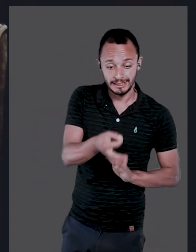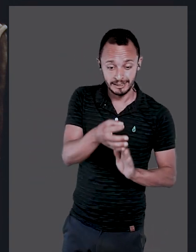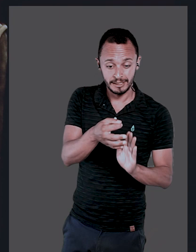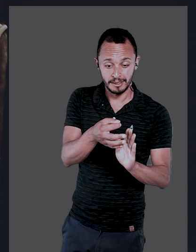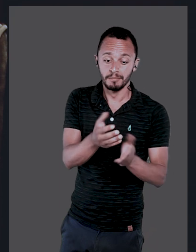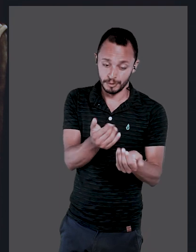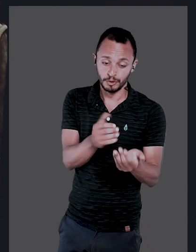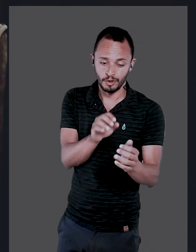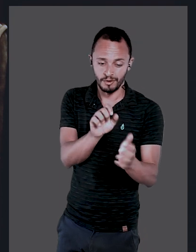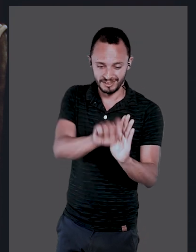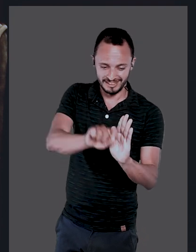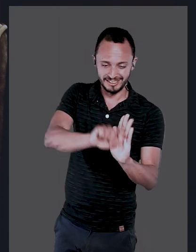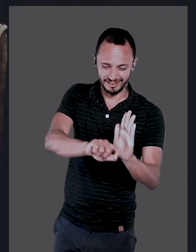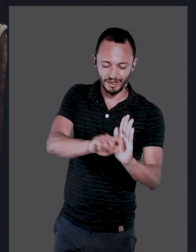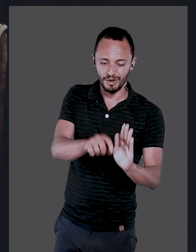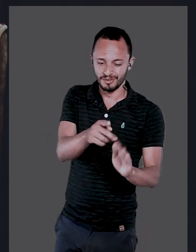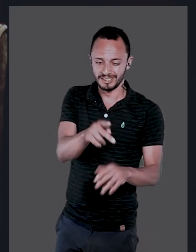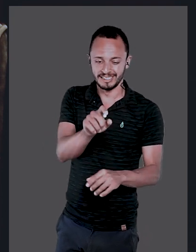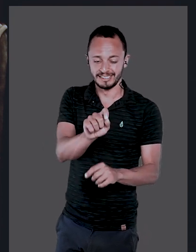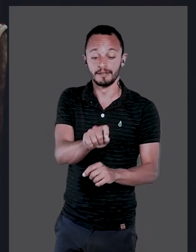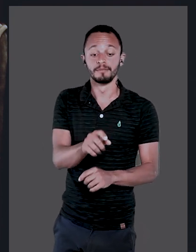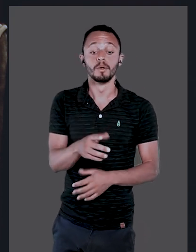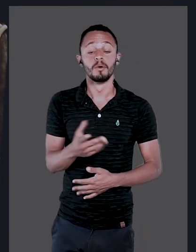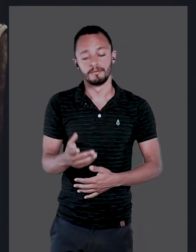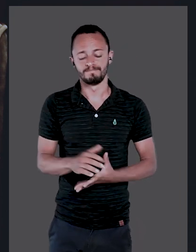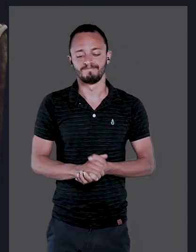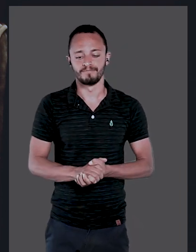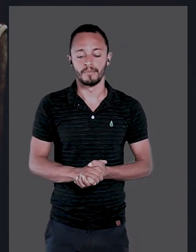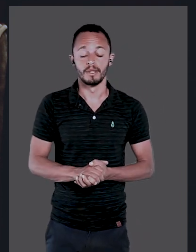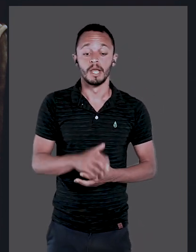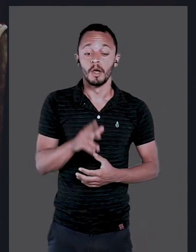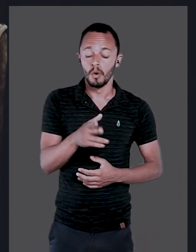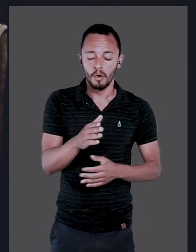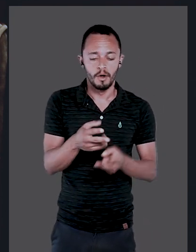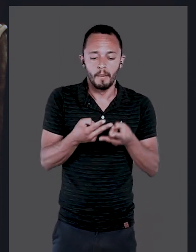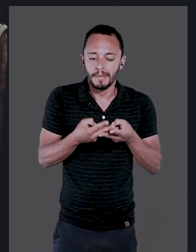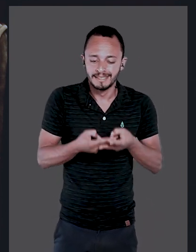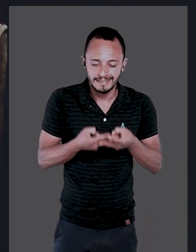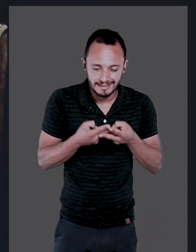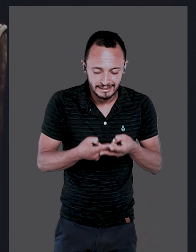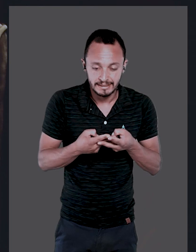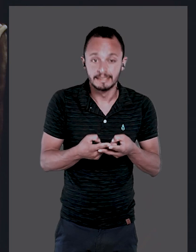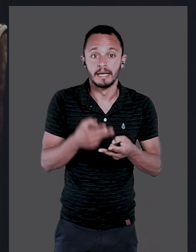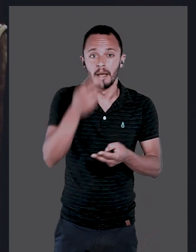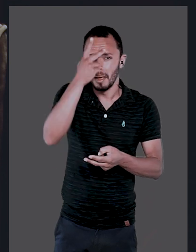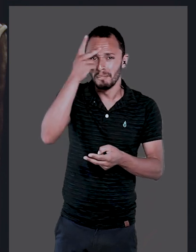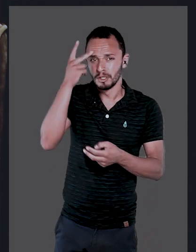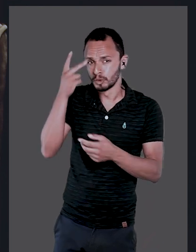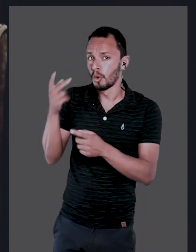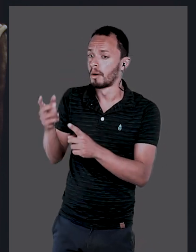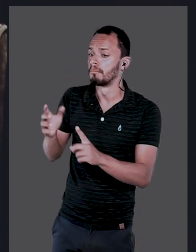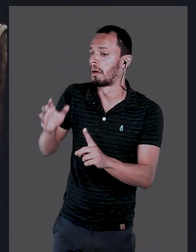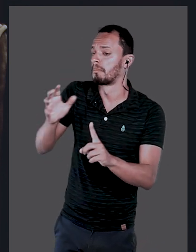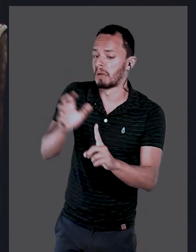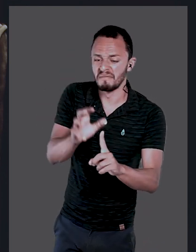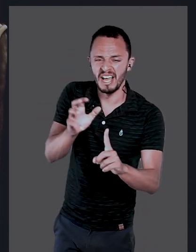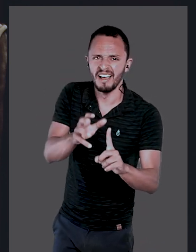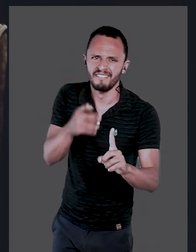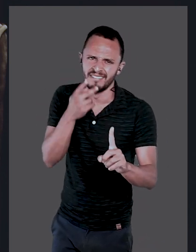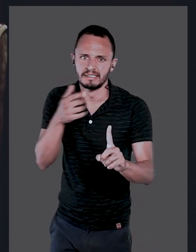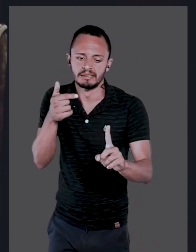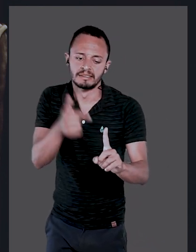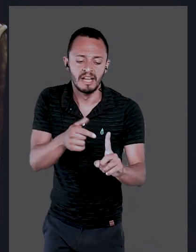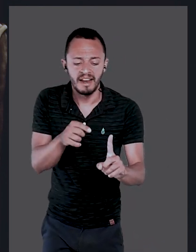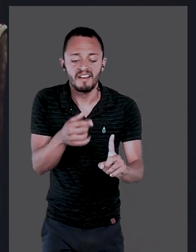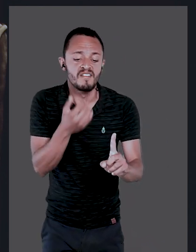jamais desistir. Muita gente vai ficar rindo, muita gente vai achar que você não vai ter condição de fazer nada, não vai